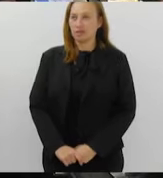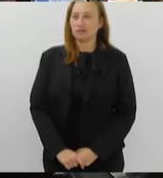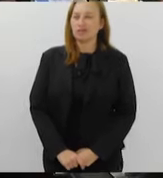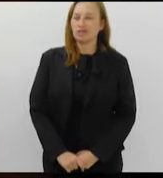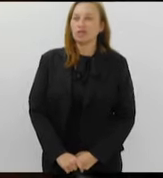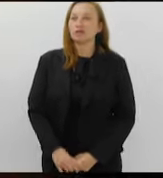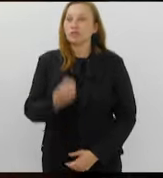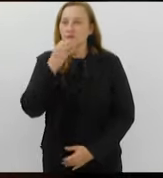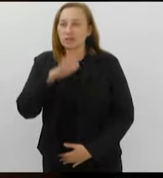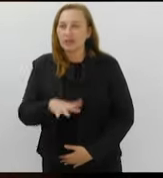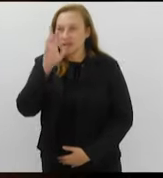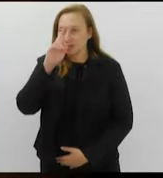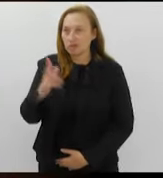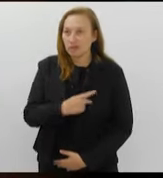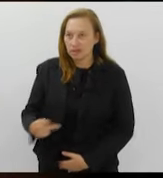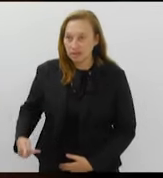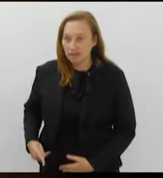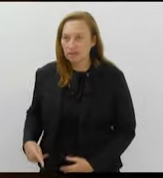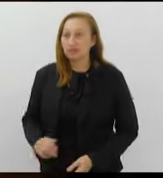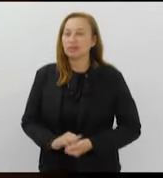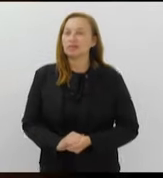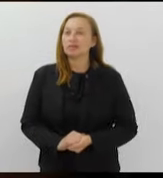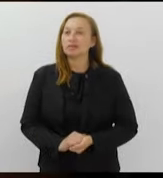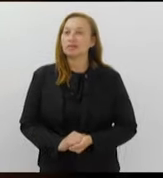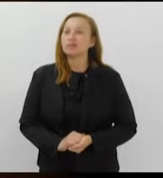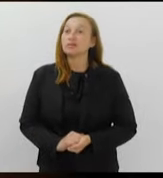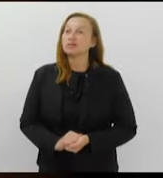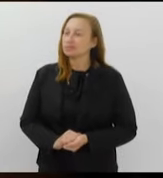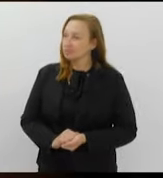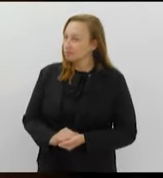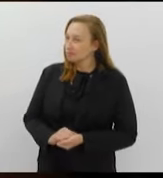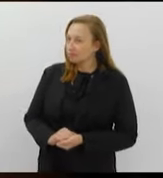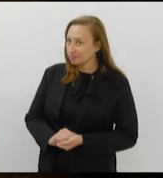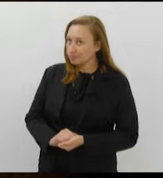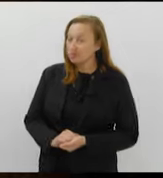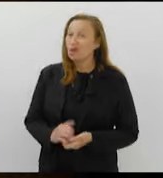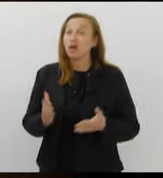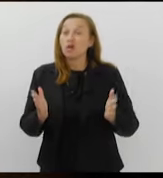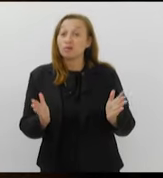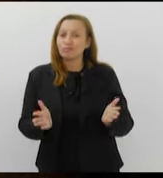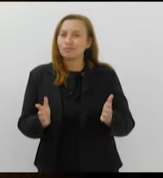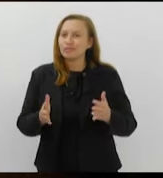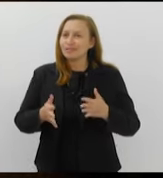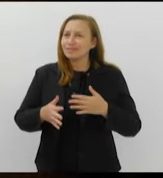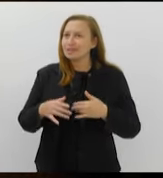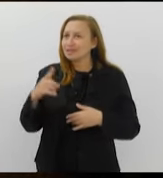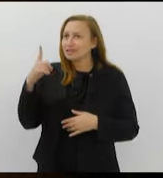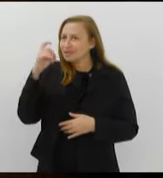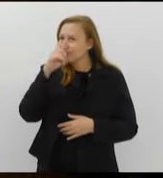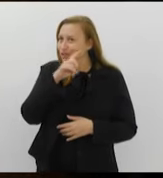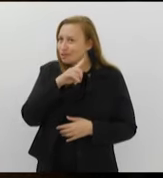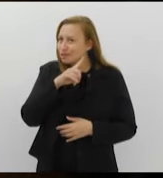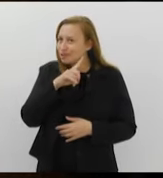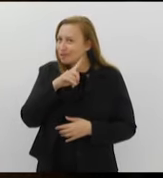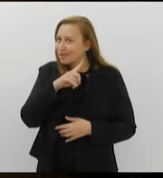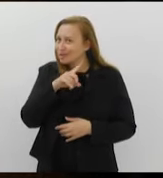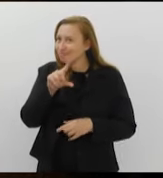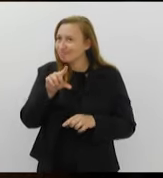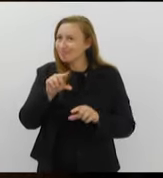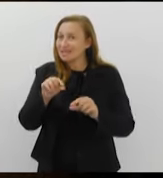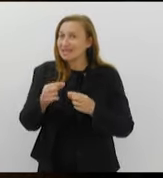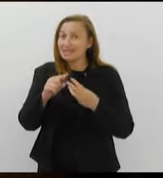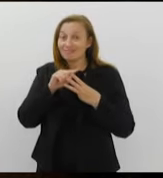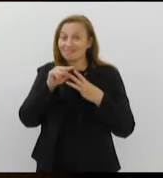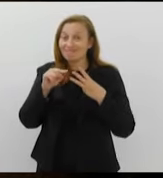Boa tarde, presidente. Como anda a Vossa Excelência? A gente fica numa situação difícil, né, presidente? São